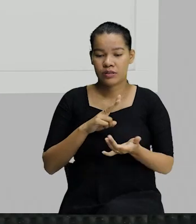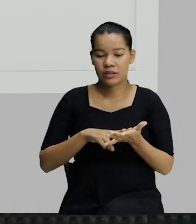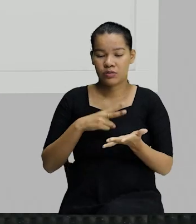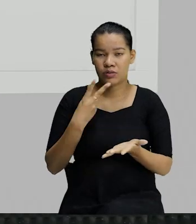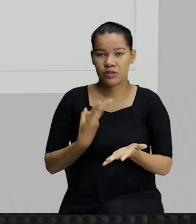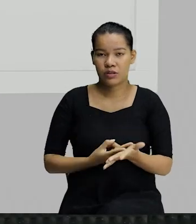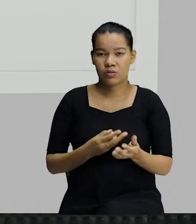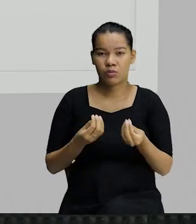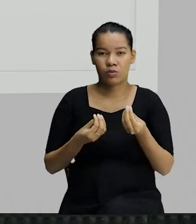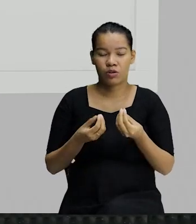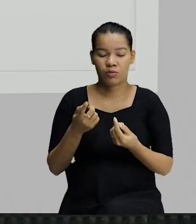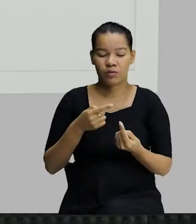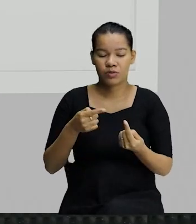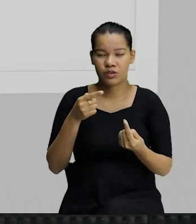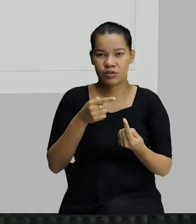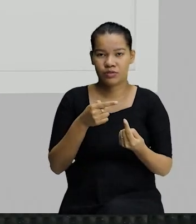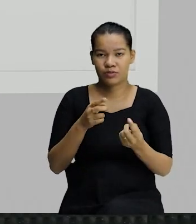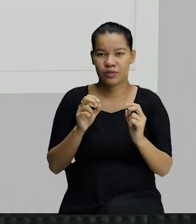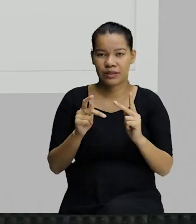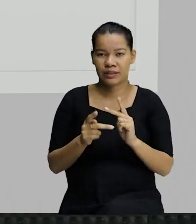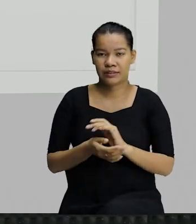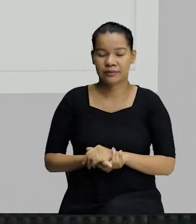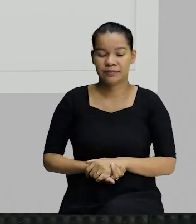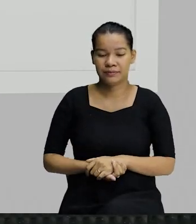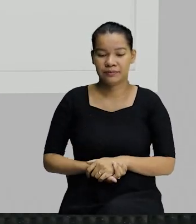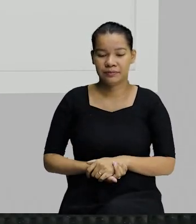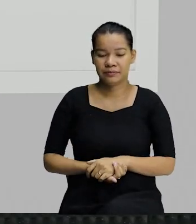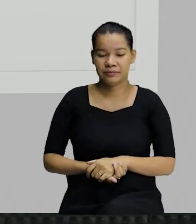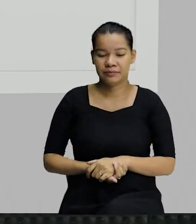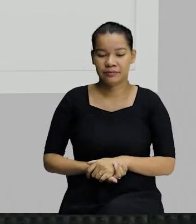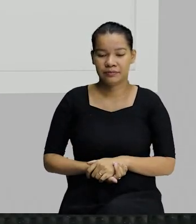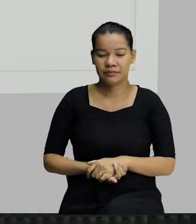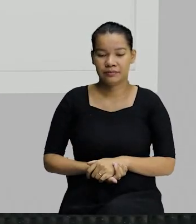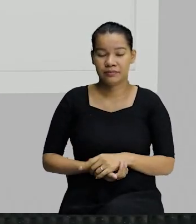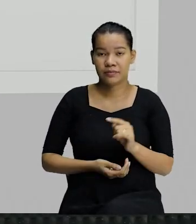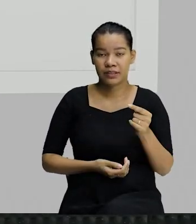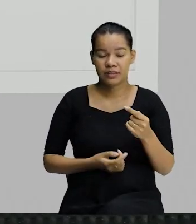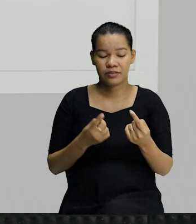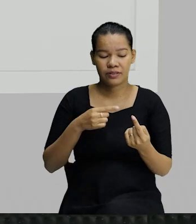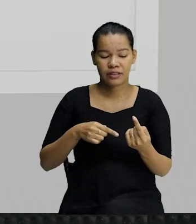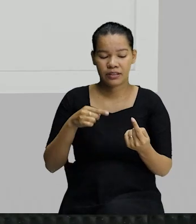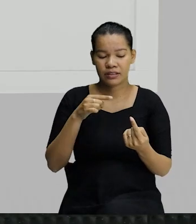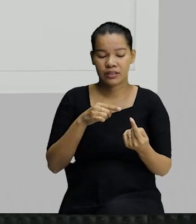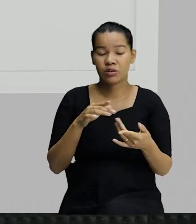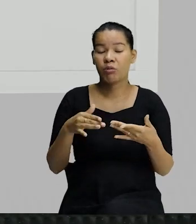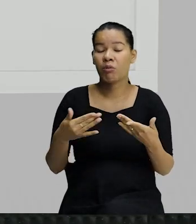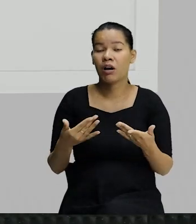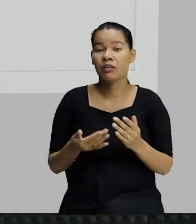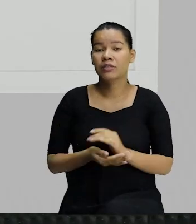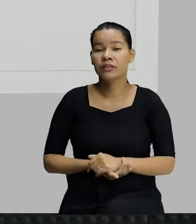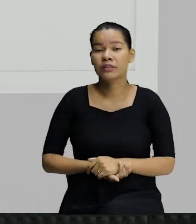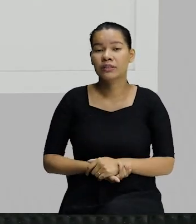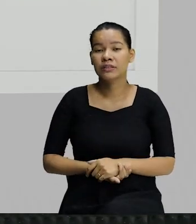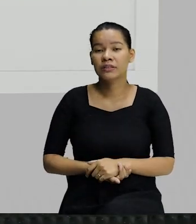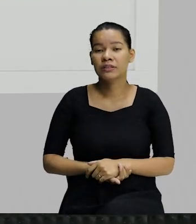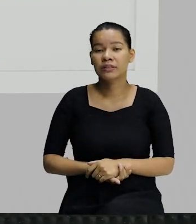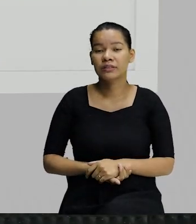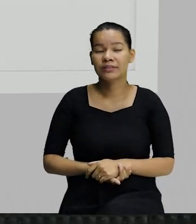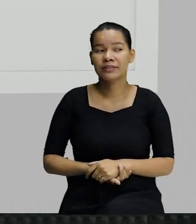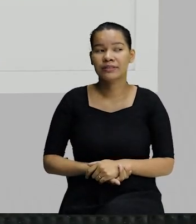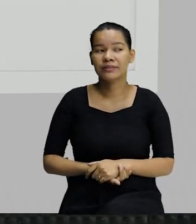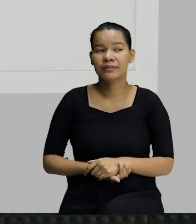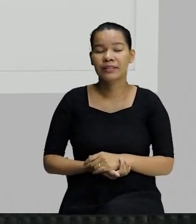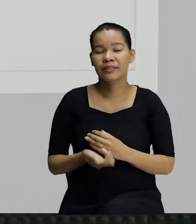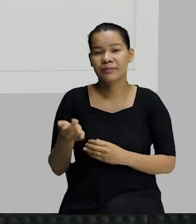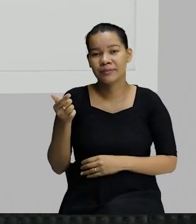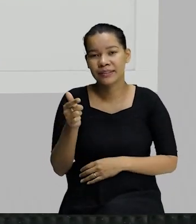como finalidade. Ok? Esta finalidade aqui qual é? Aí vem mais uma